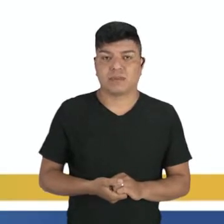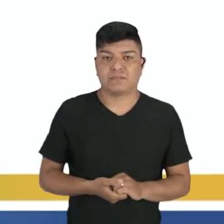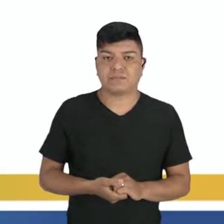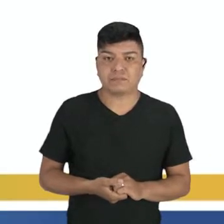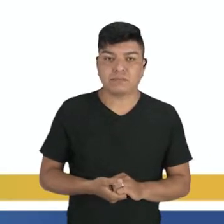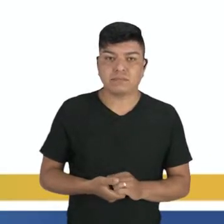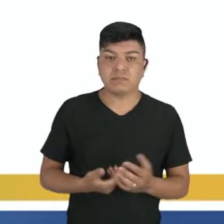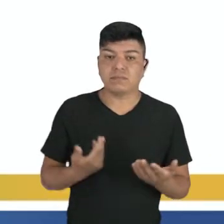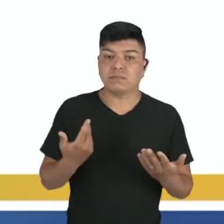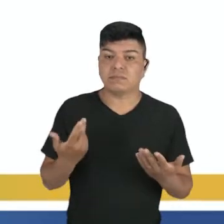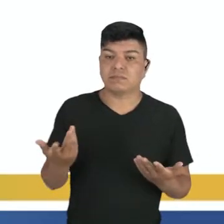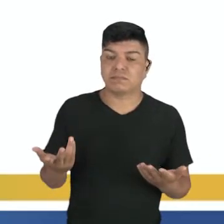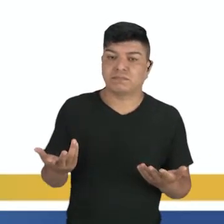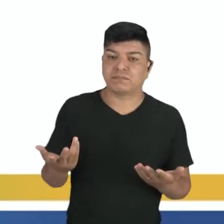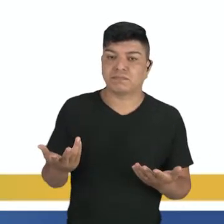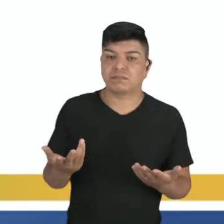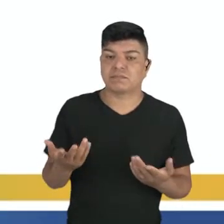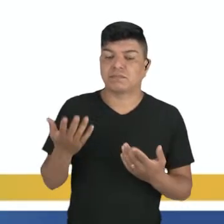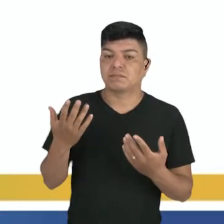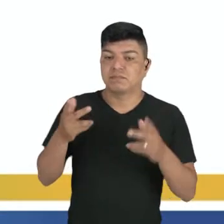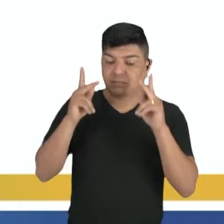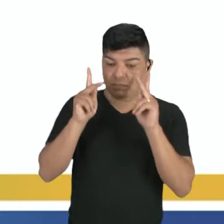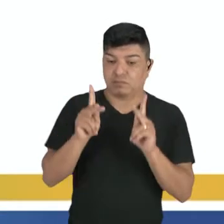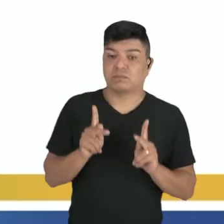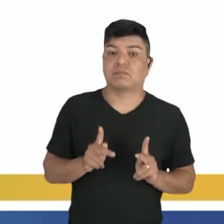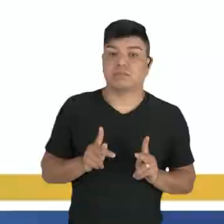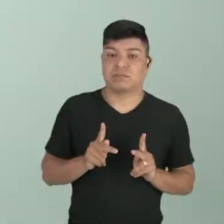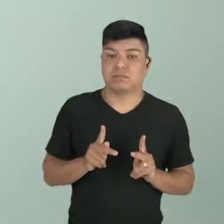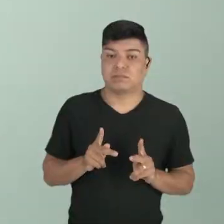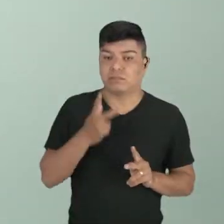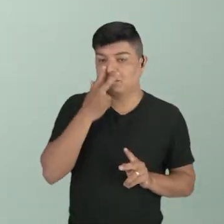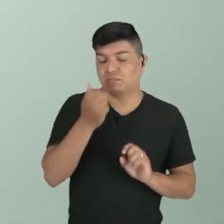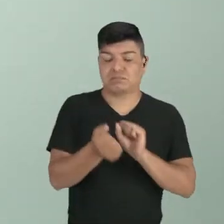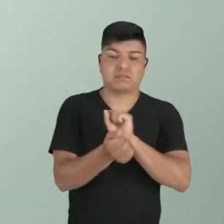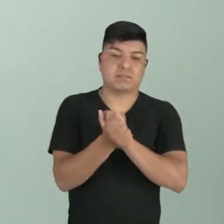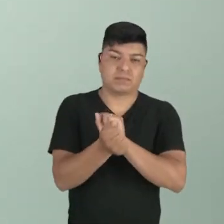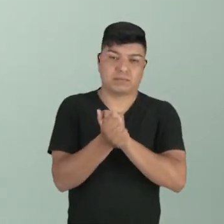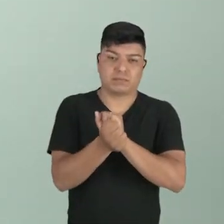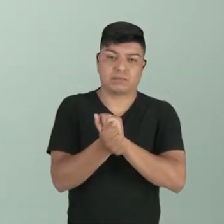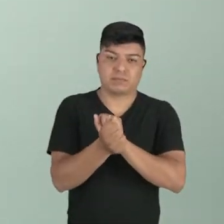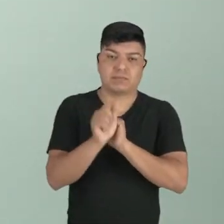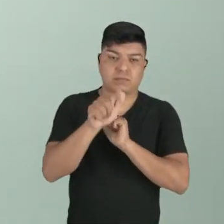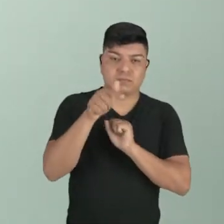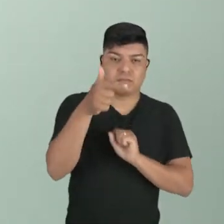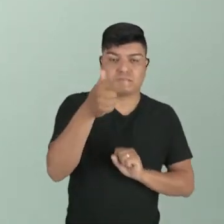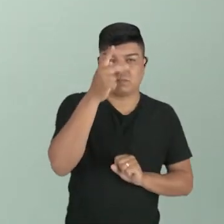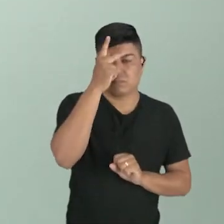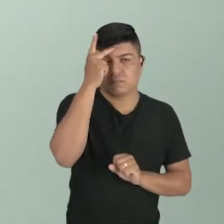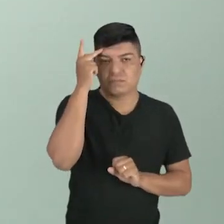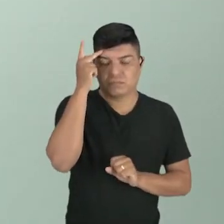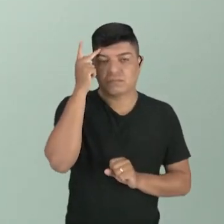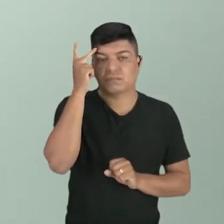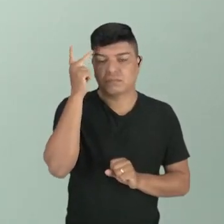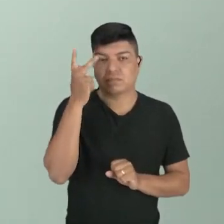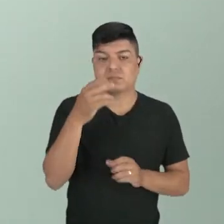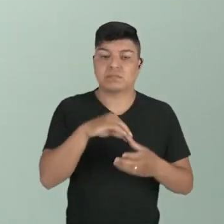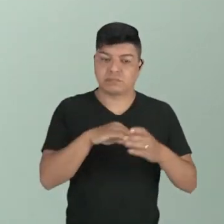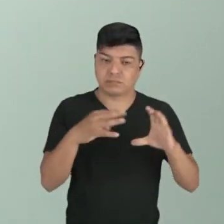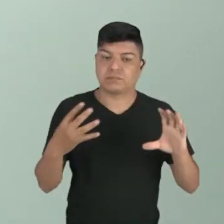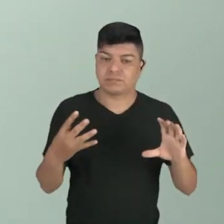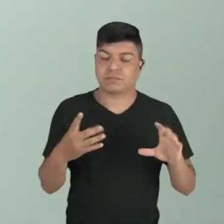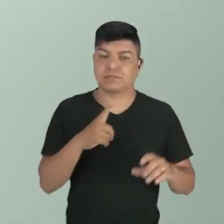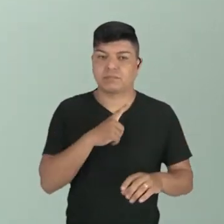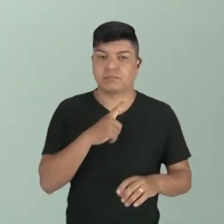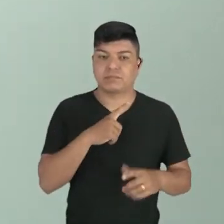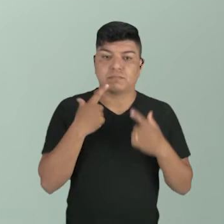se declarando, né? Ele está se colocando como um escravo mesmo daquela outra pessoa. Tá? É uma característica.